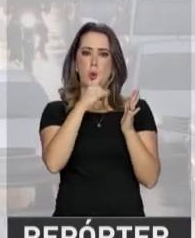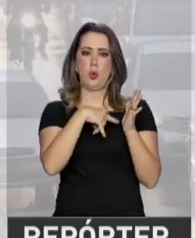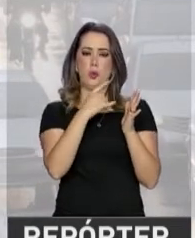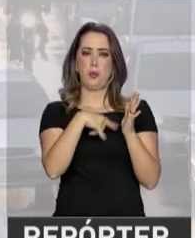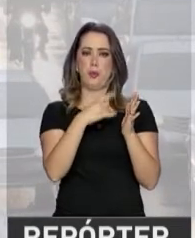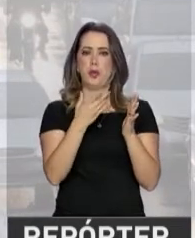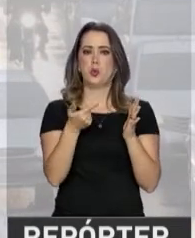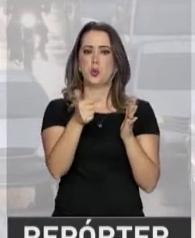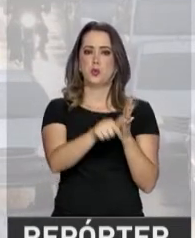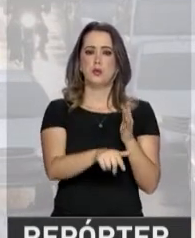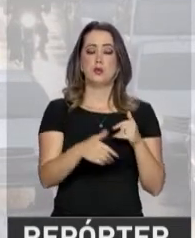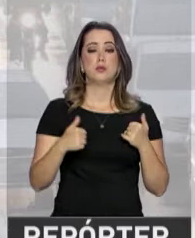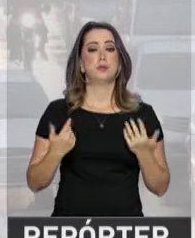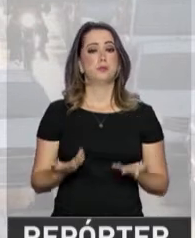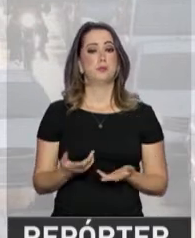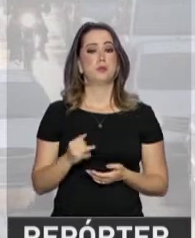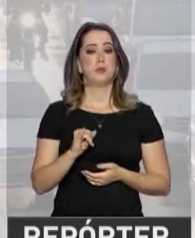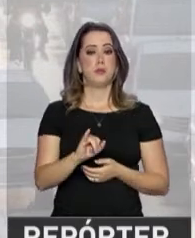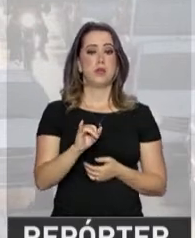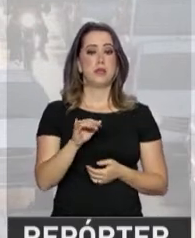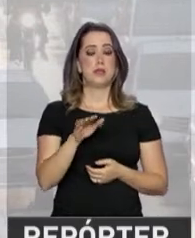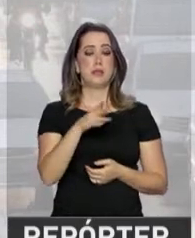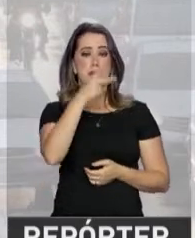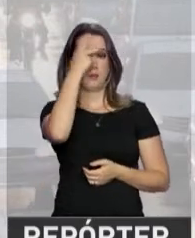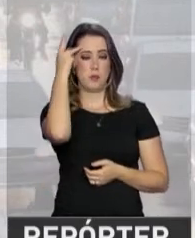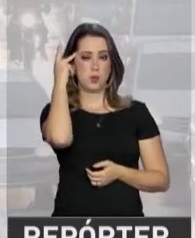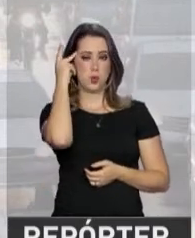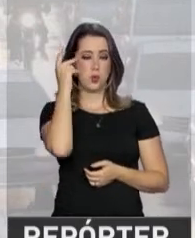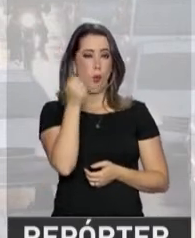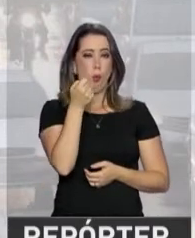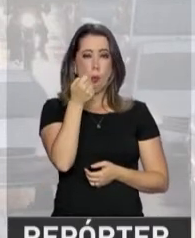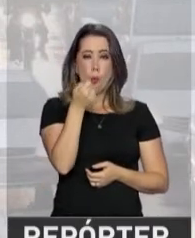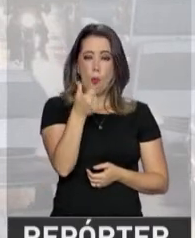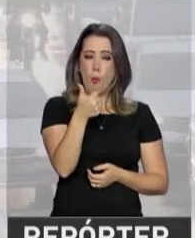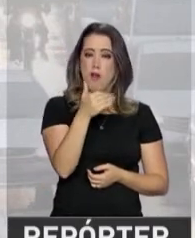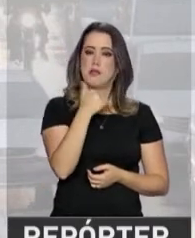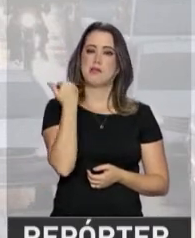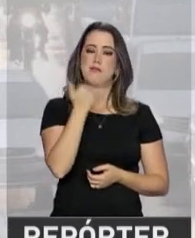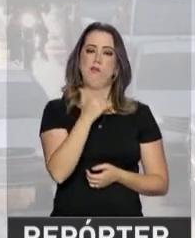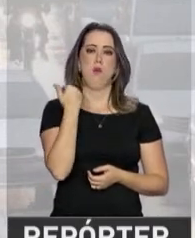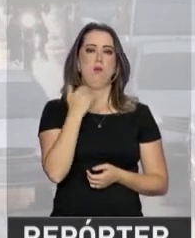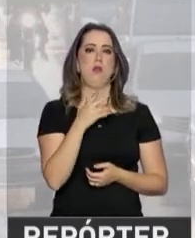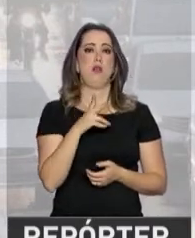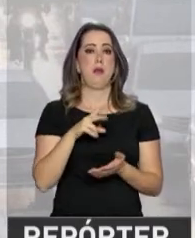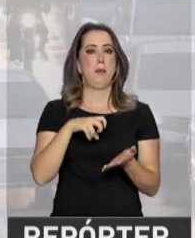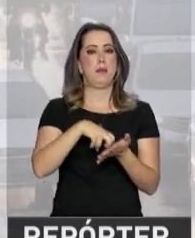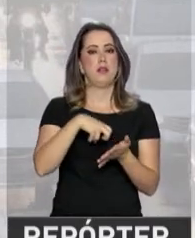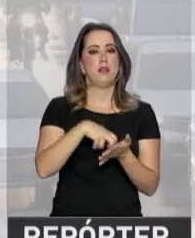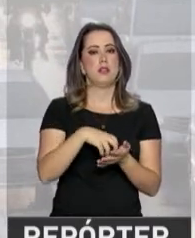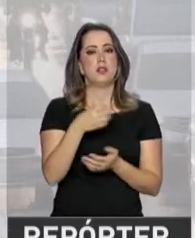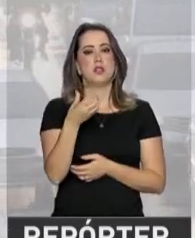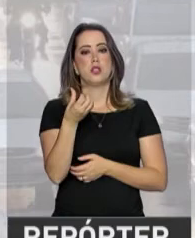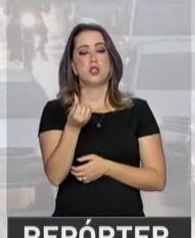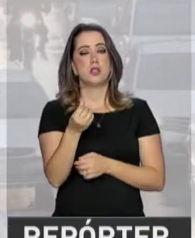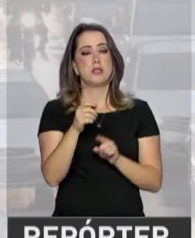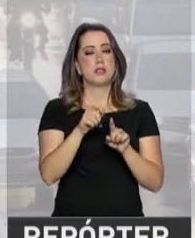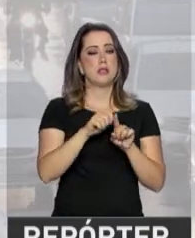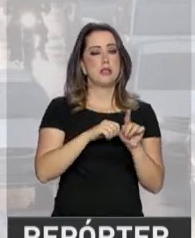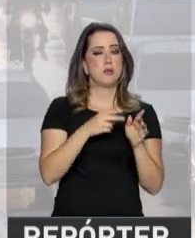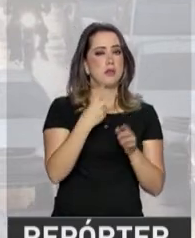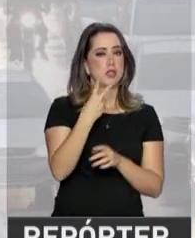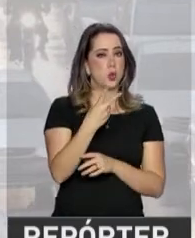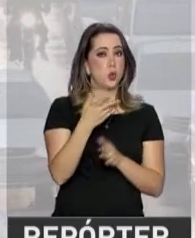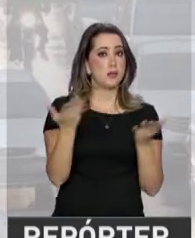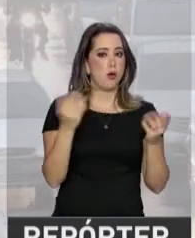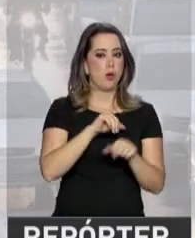veículo novamente. Já no caso de lesão corporal grave ou gravíssima, a pena de prisão, que variava de 6 meses a 2 anos,